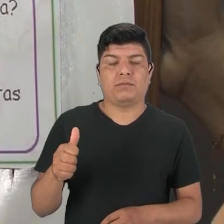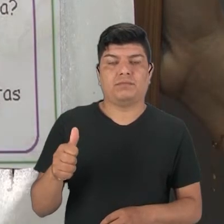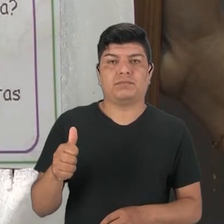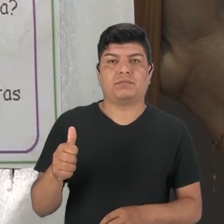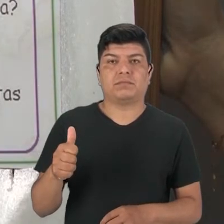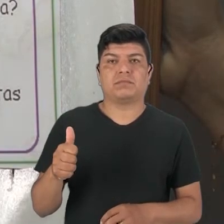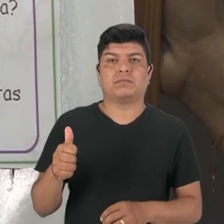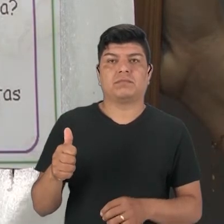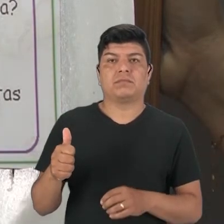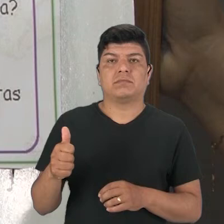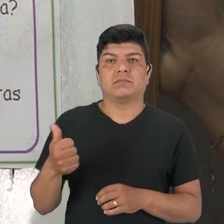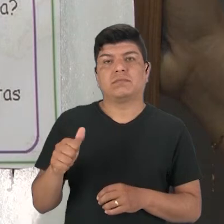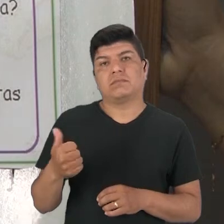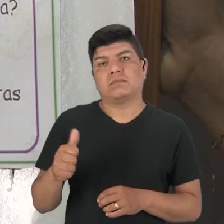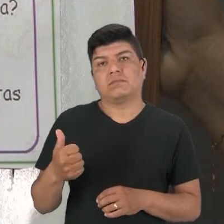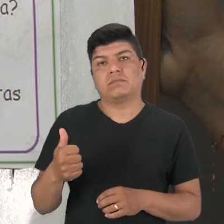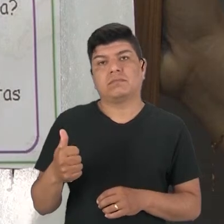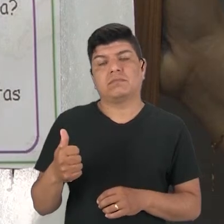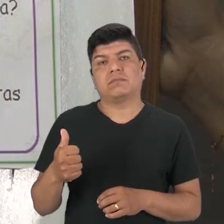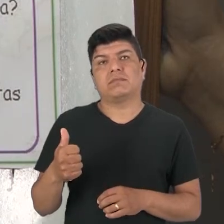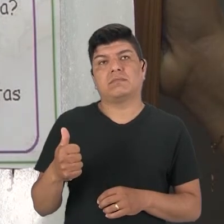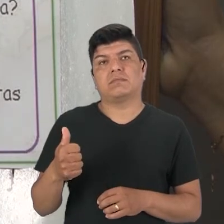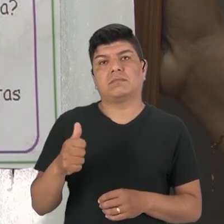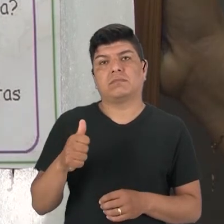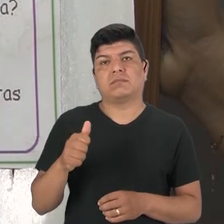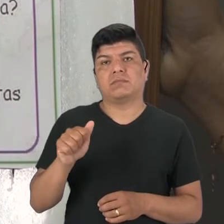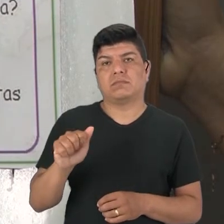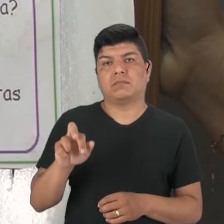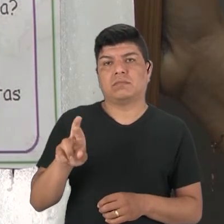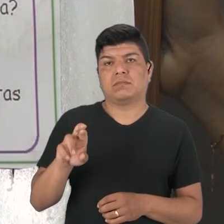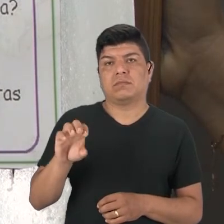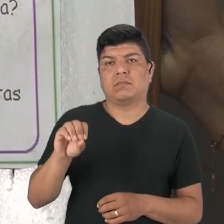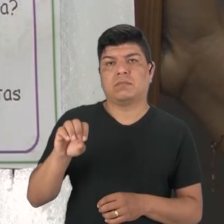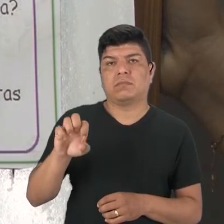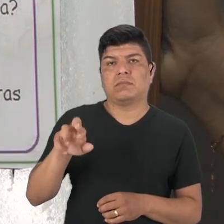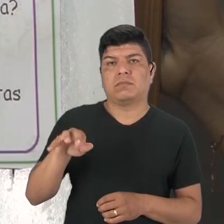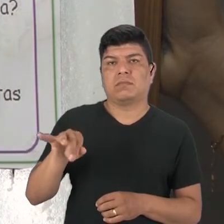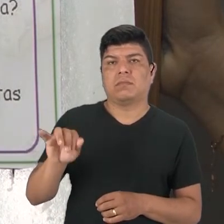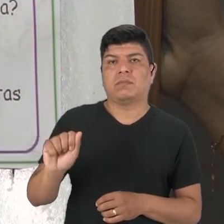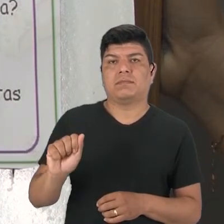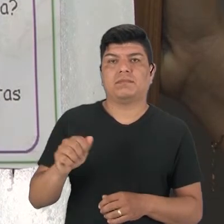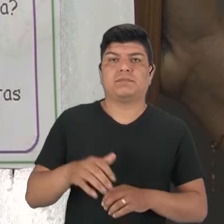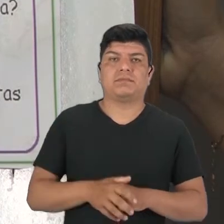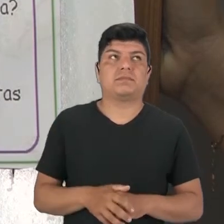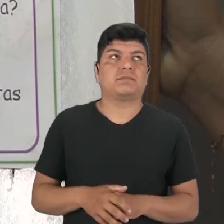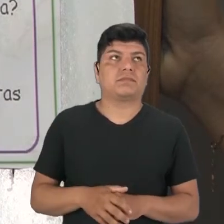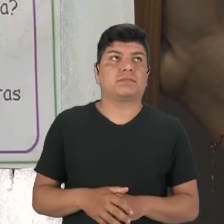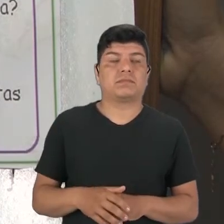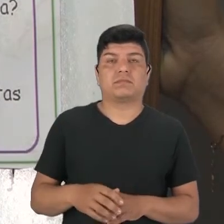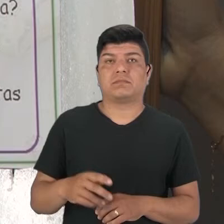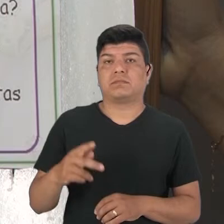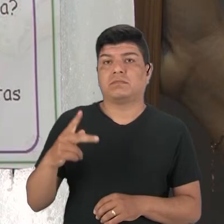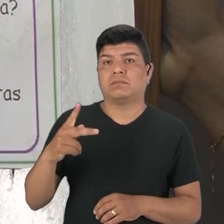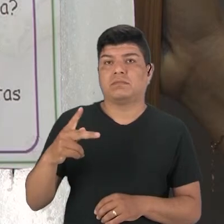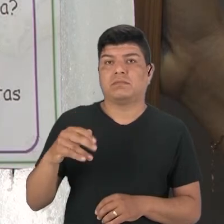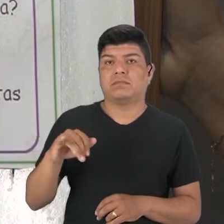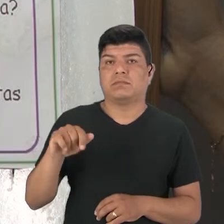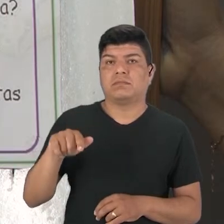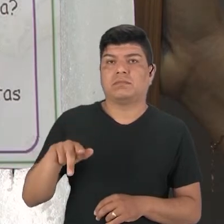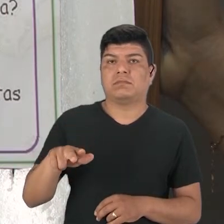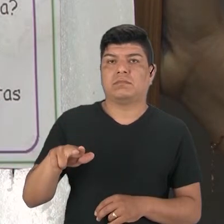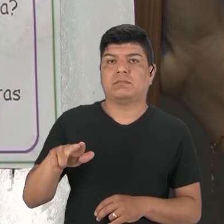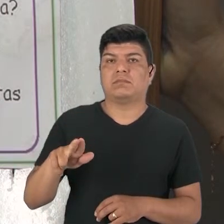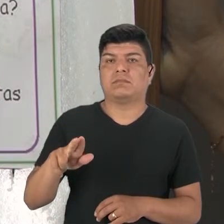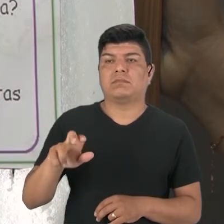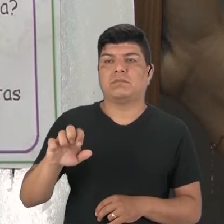ó. Então, eu tenho 11 aroeiras. E piquezeiros, vamos contar.